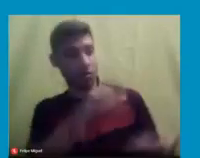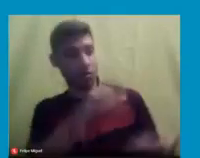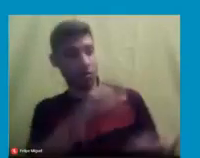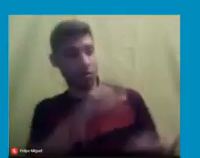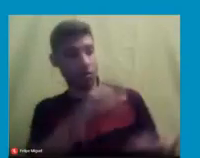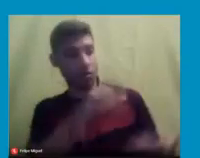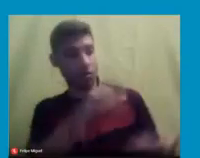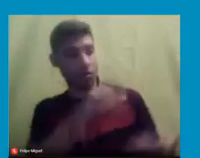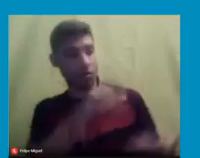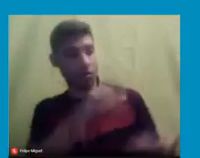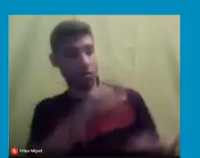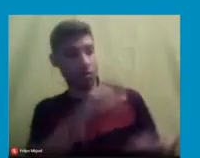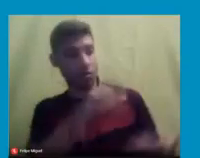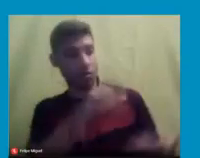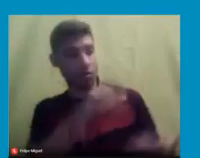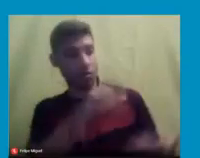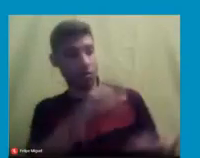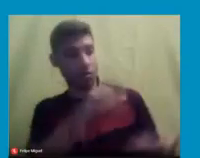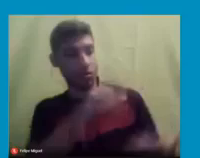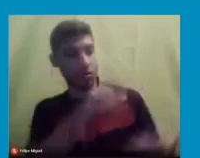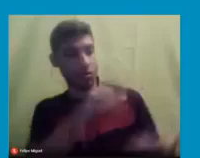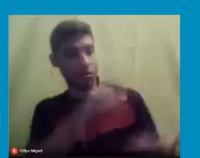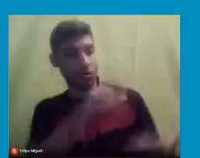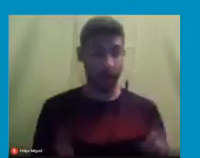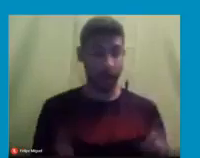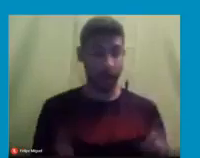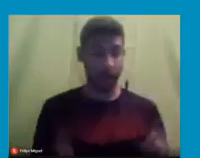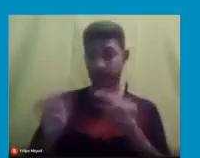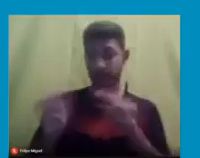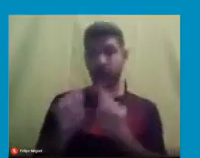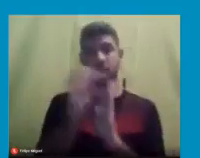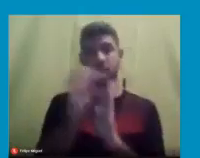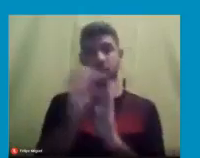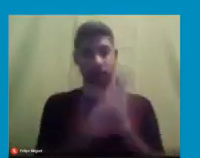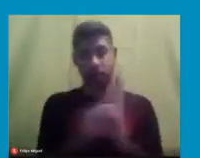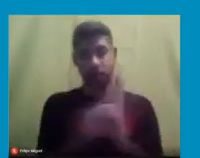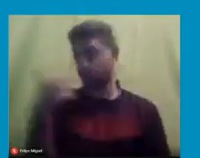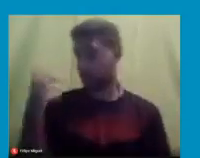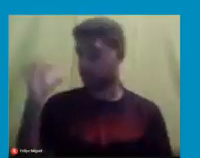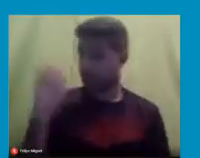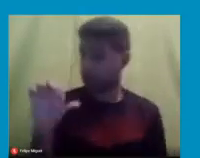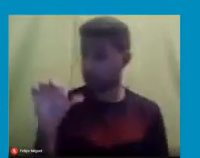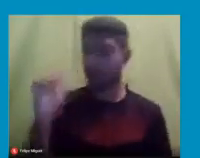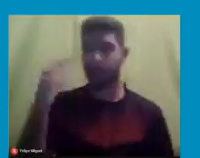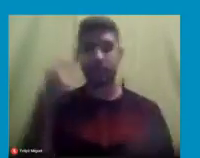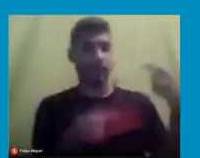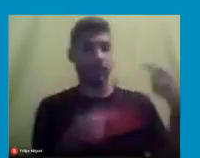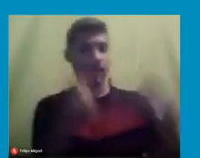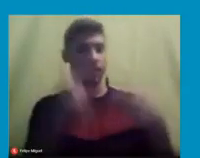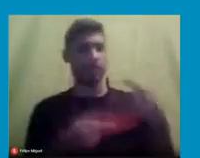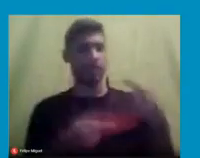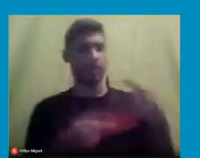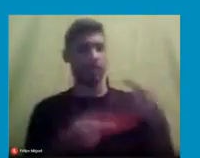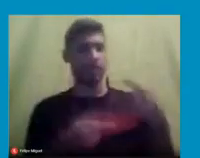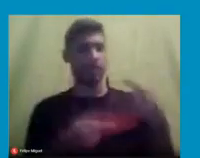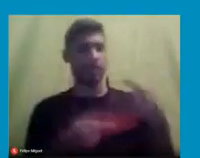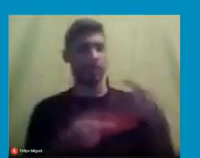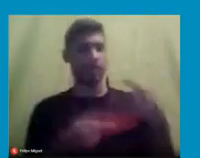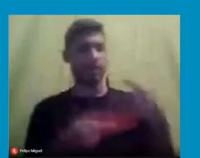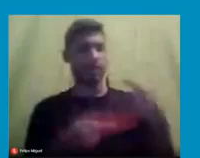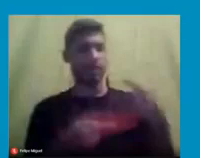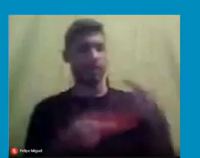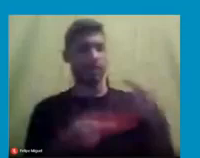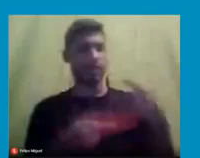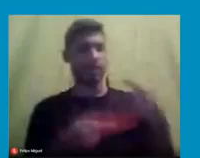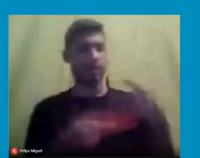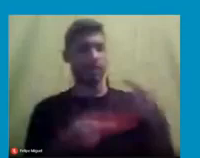povo negro não tinha direito à terra, não tinha direito à educação no século XIX. Eu estava em um debate recentemente com a OAB de São Paulo,